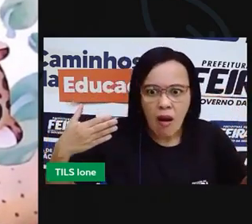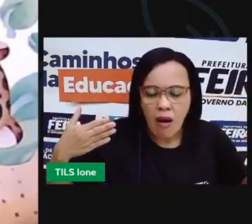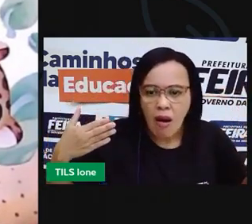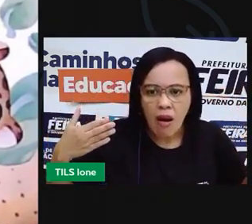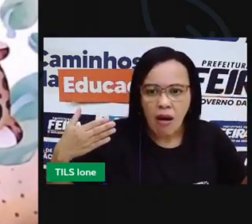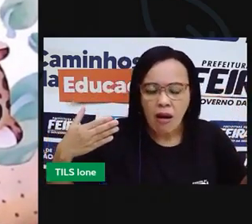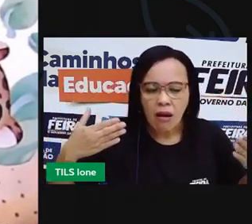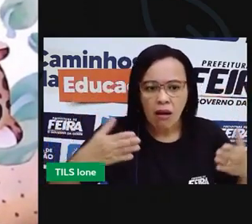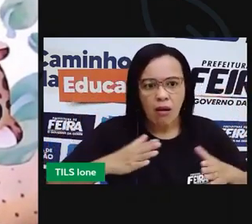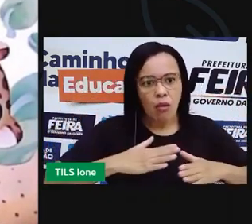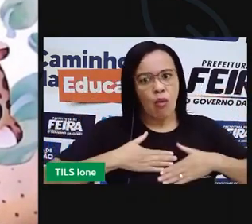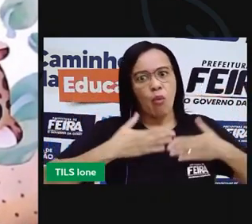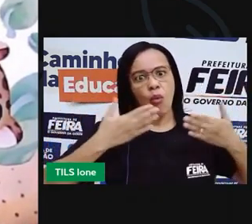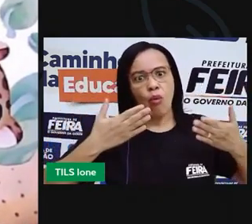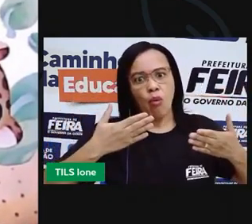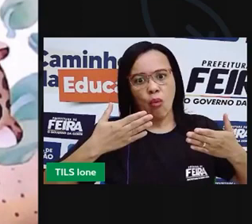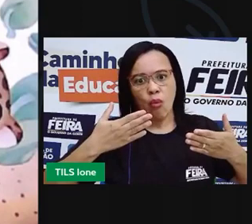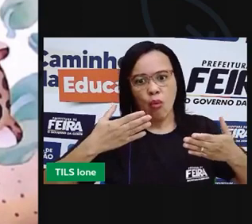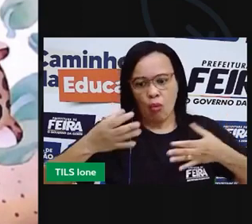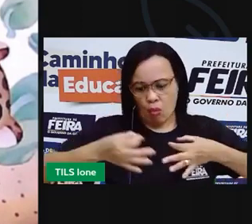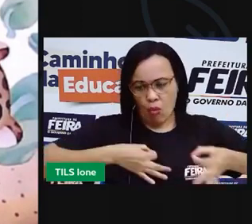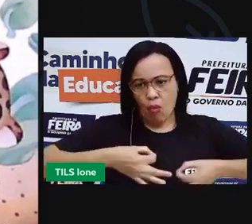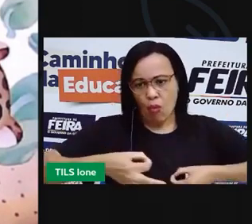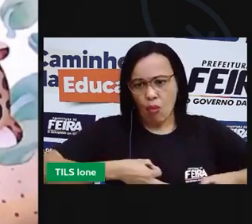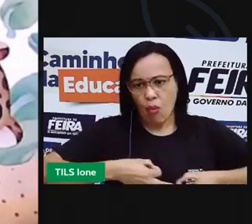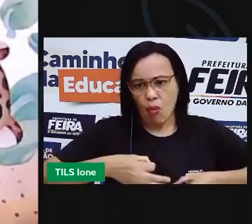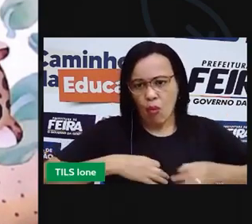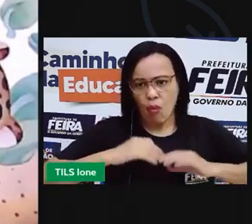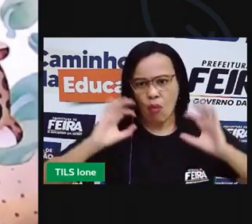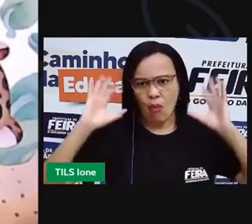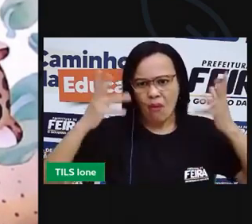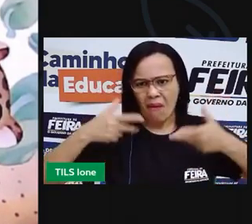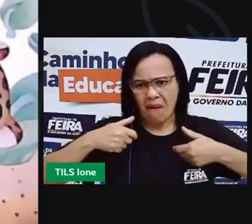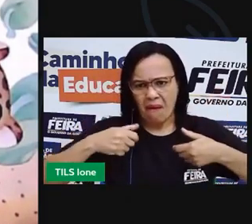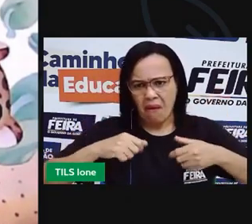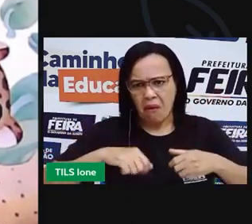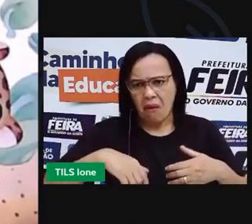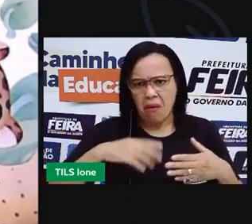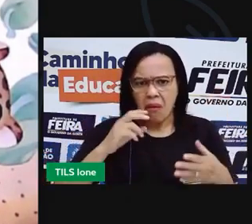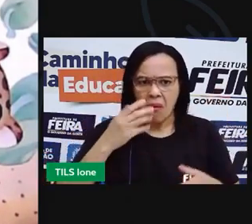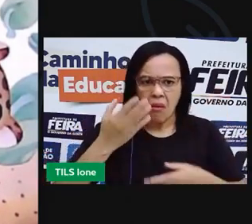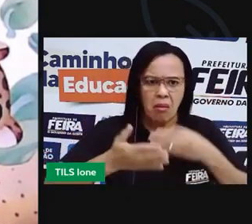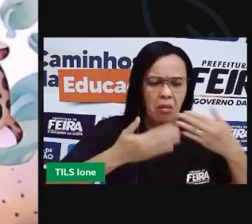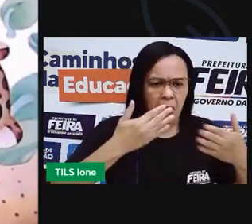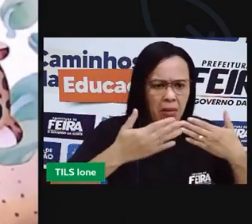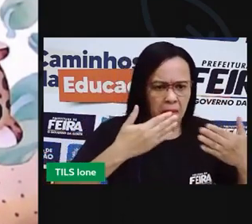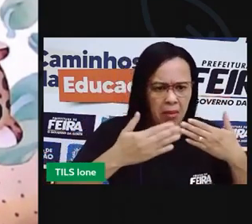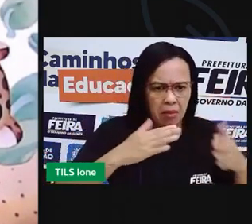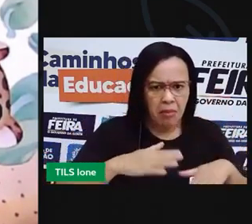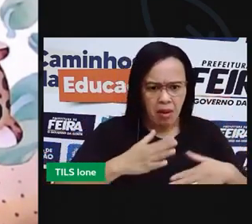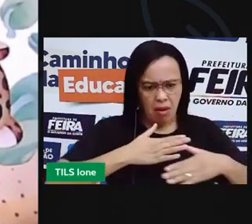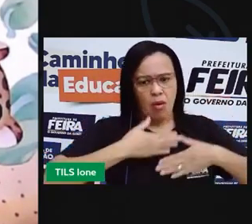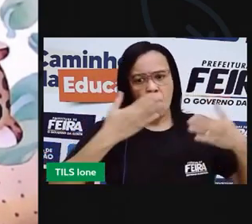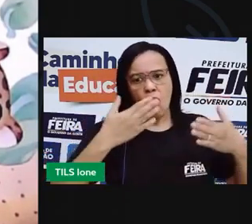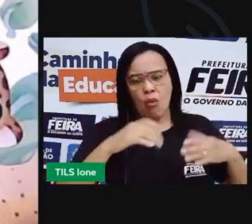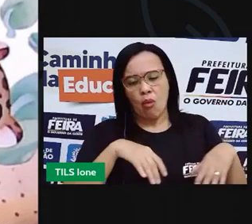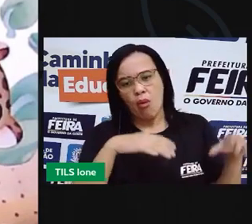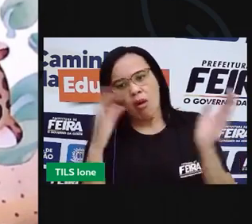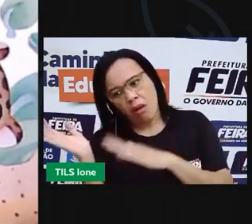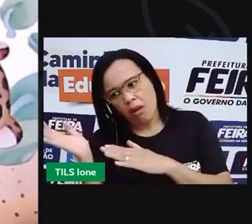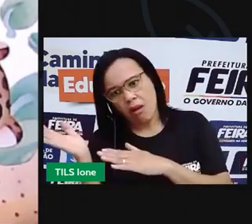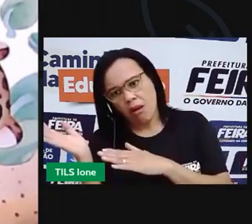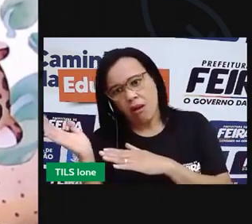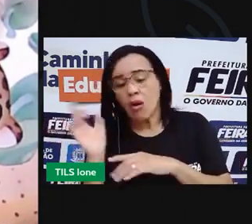assustada. Dona Onça conversando e de repente se caiu lá estirada no chão. Vamos ver o que,